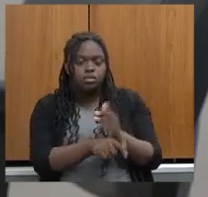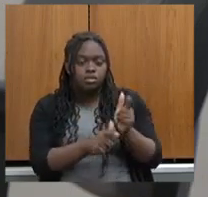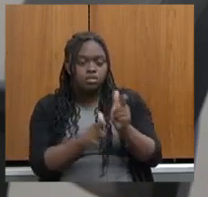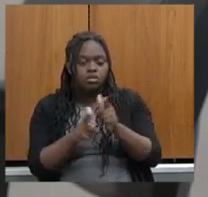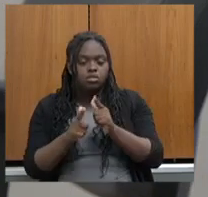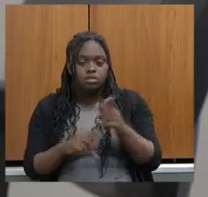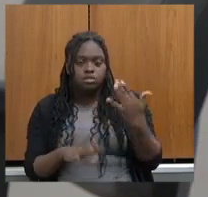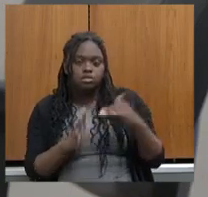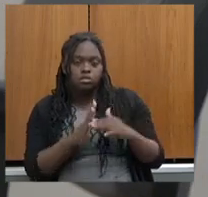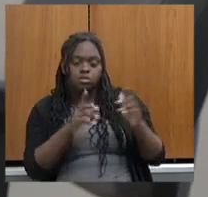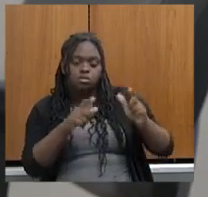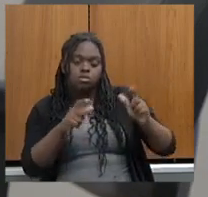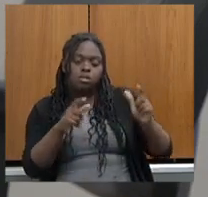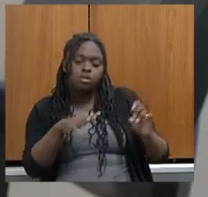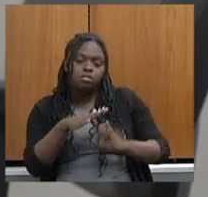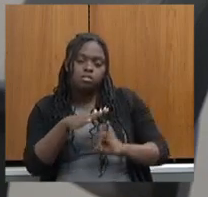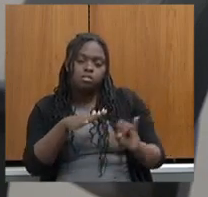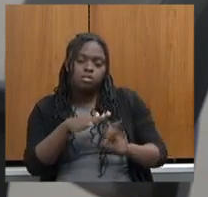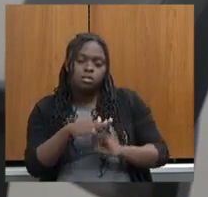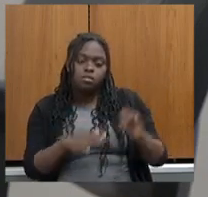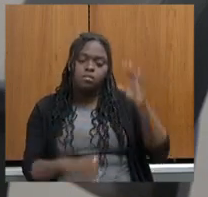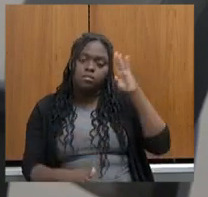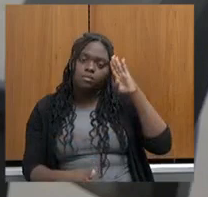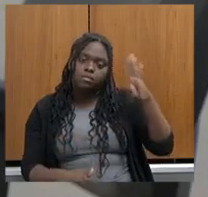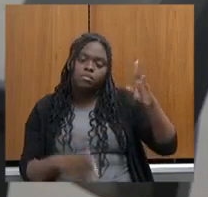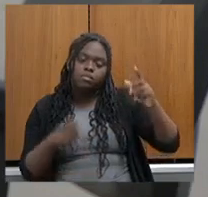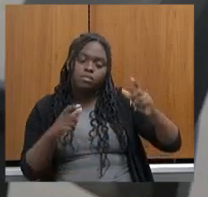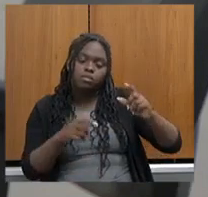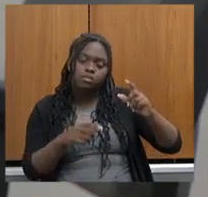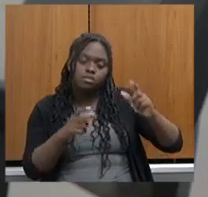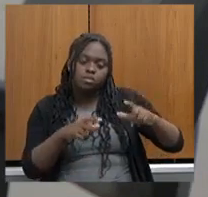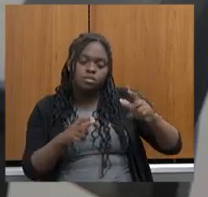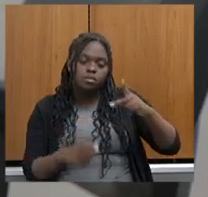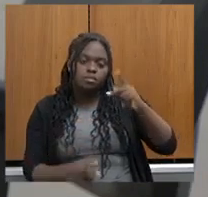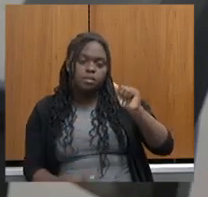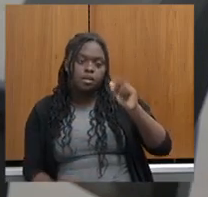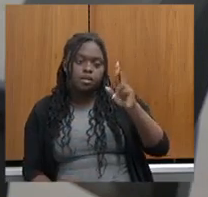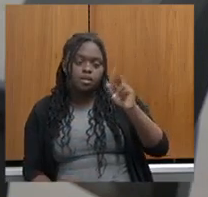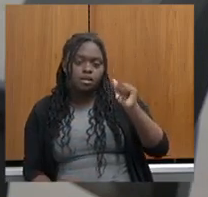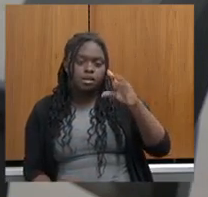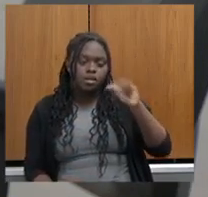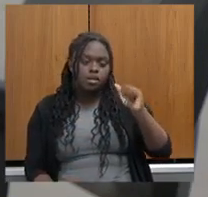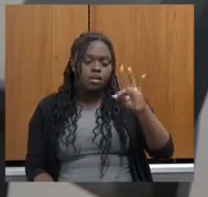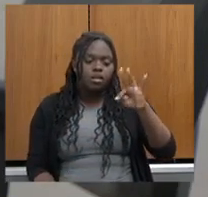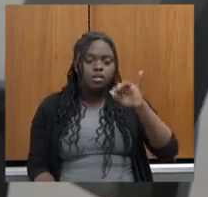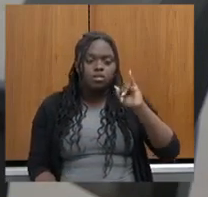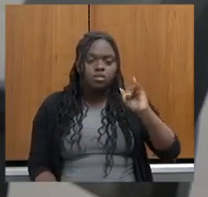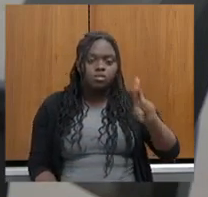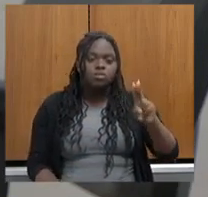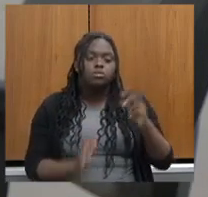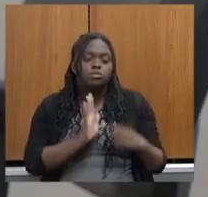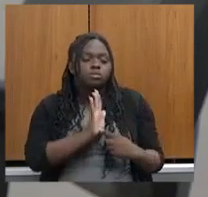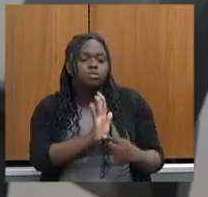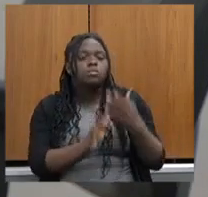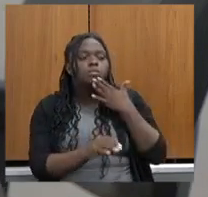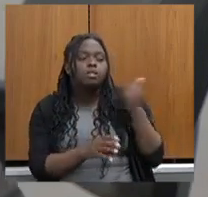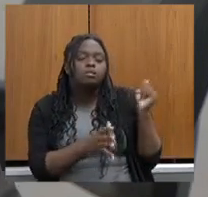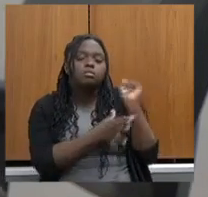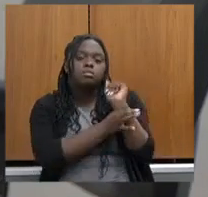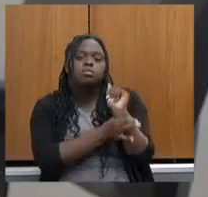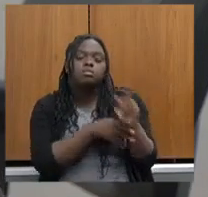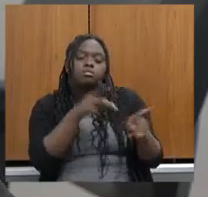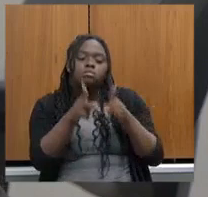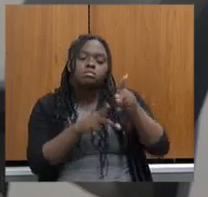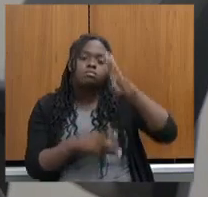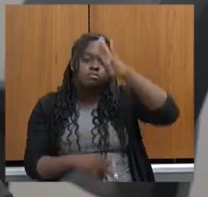de todos unidades da instituição do Estado em especial localizada em Paracatu convence a propiciar melhor segurança e guarda das instalações do Corpo de